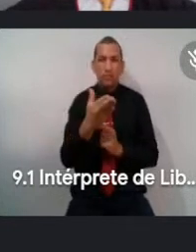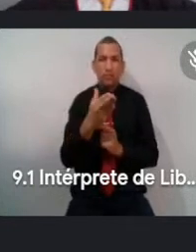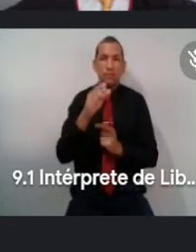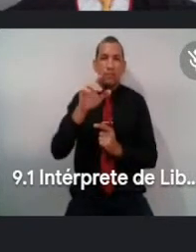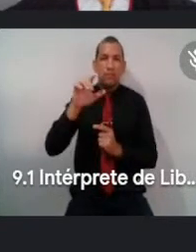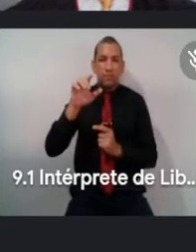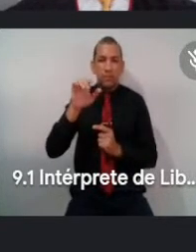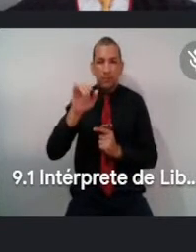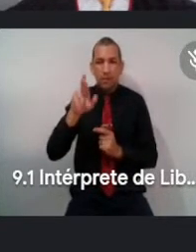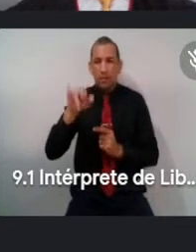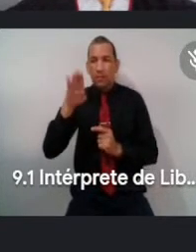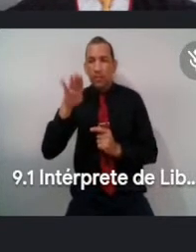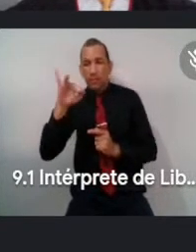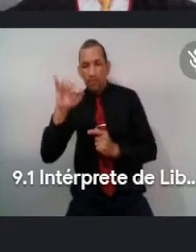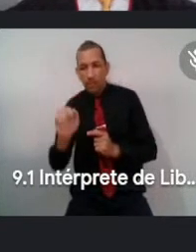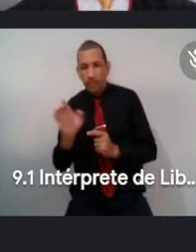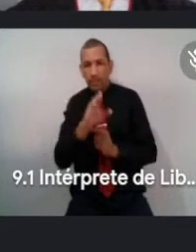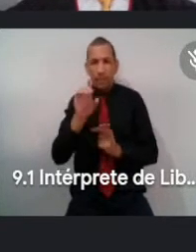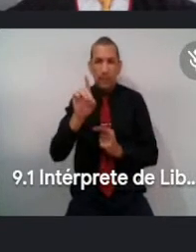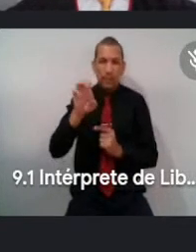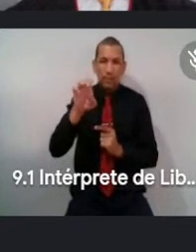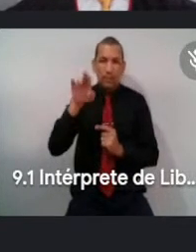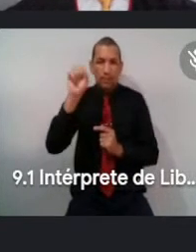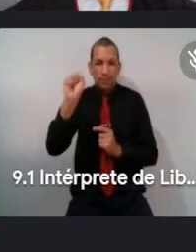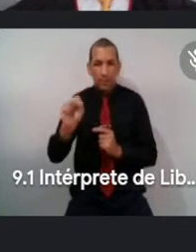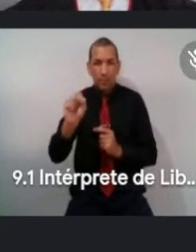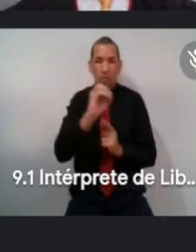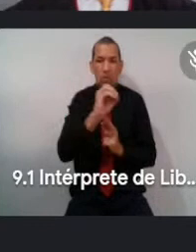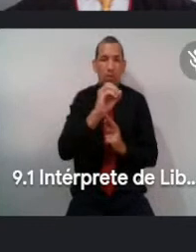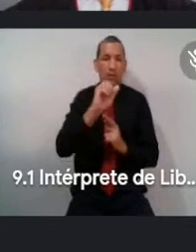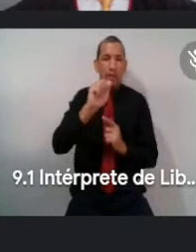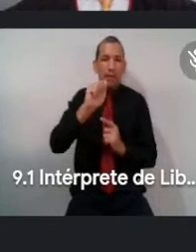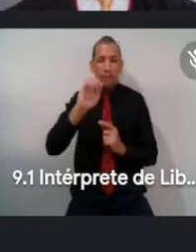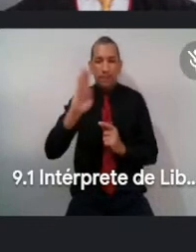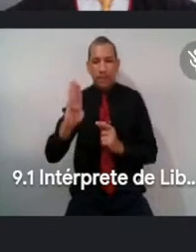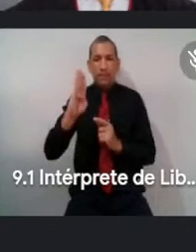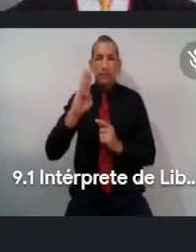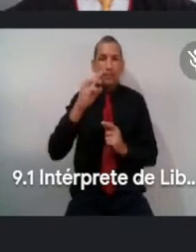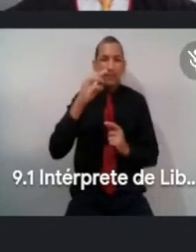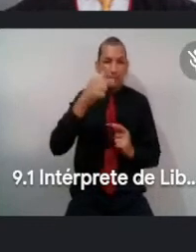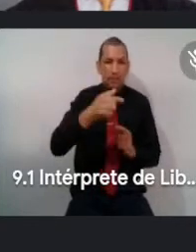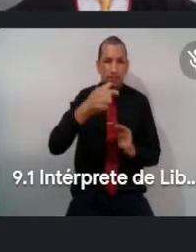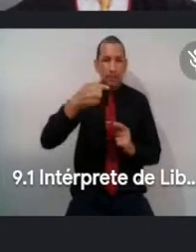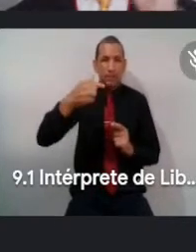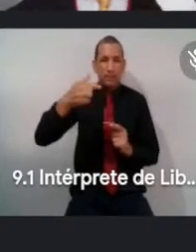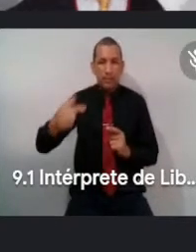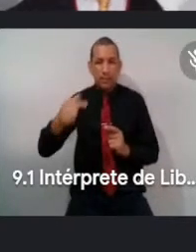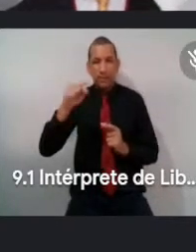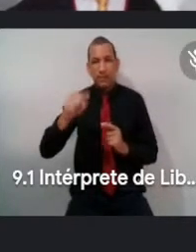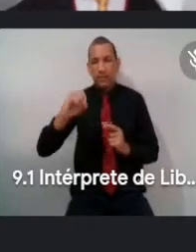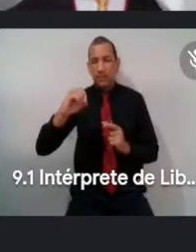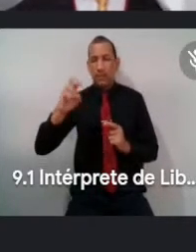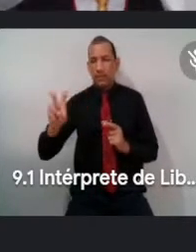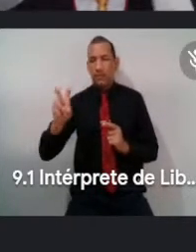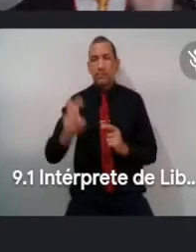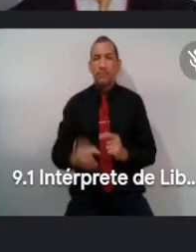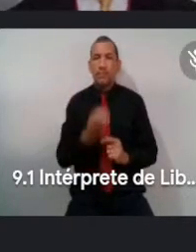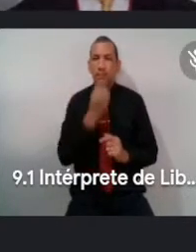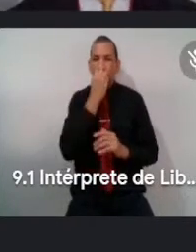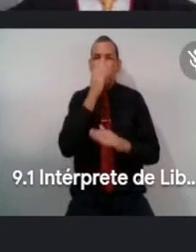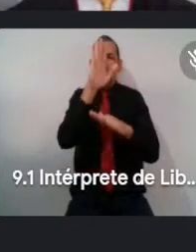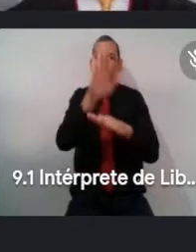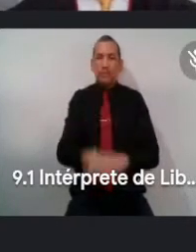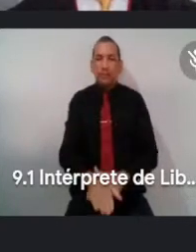Francisco Ribeiro de Deus OAB 7705 Boa tarde doutor Ricardo